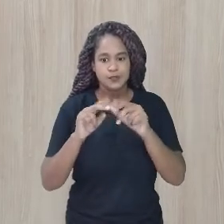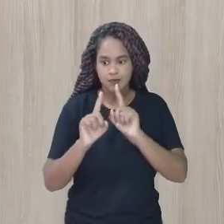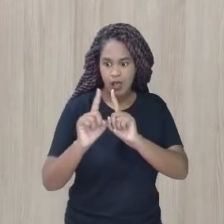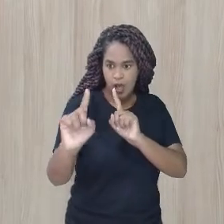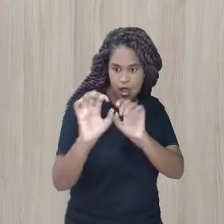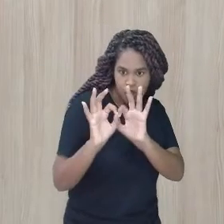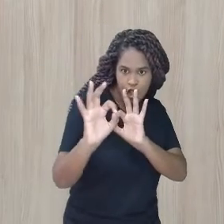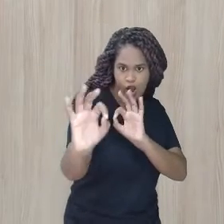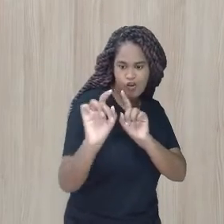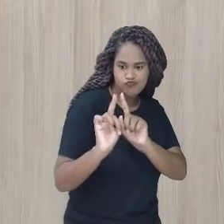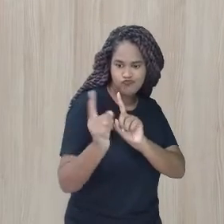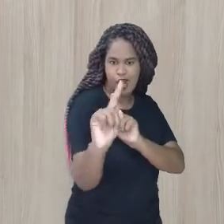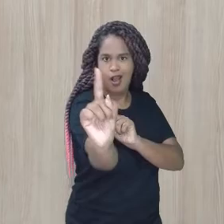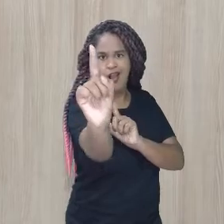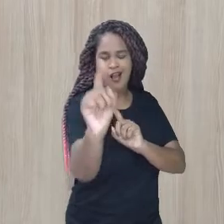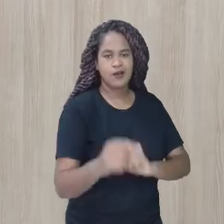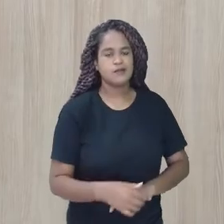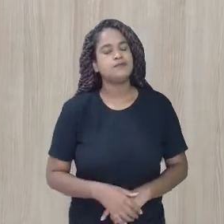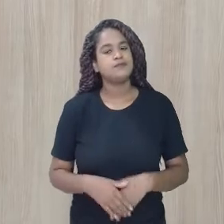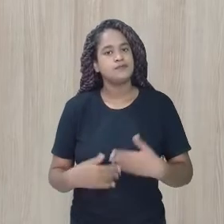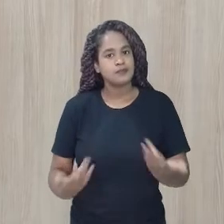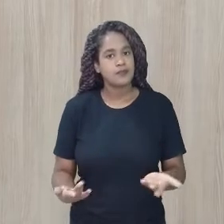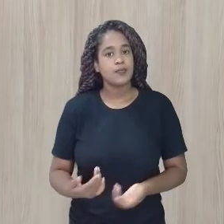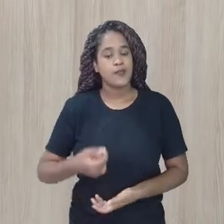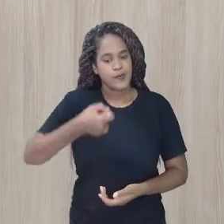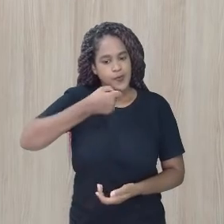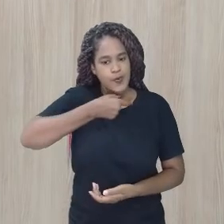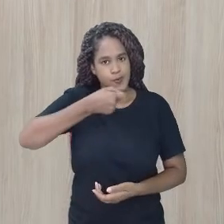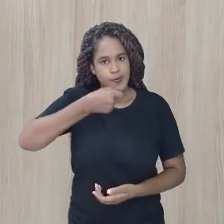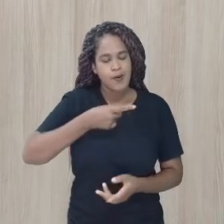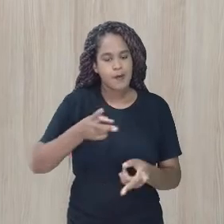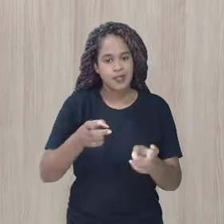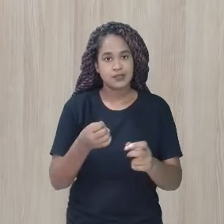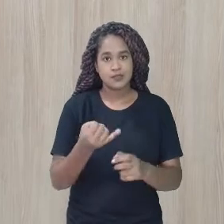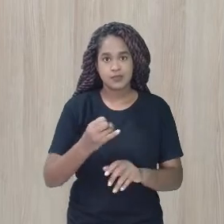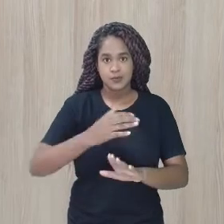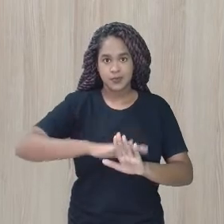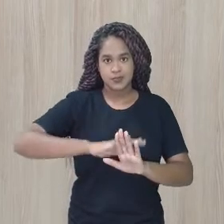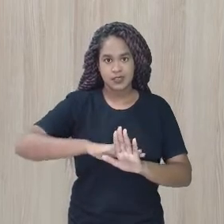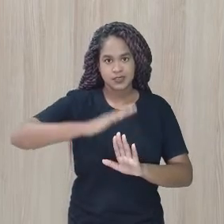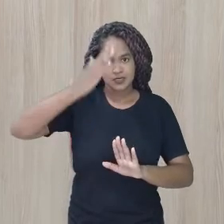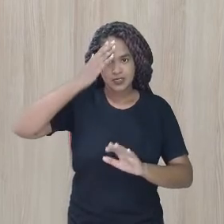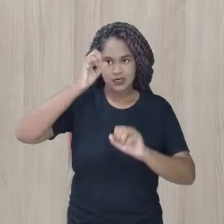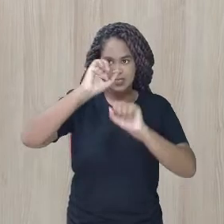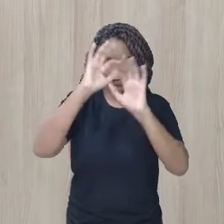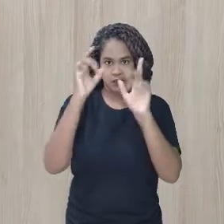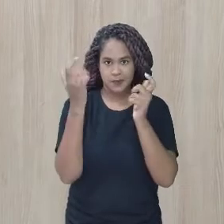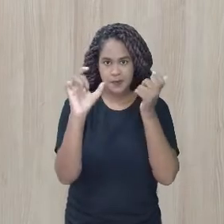é percebido no texto quando entendemos, não é, o significado de algumas palavras.